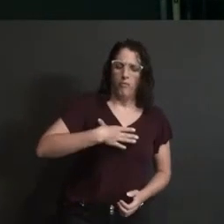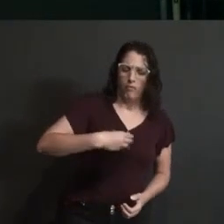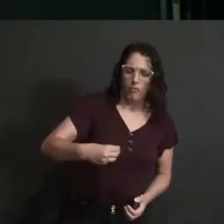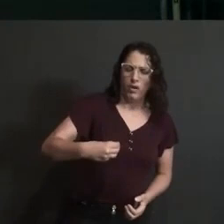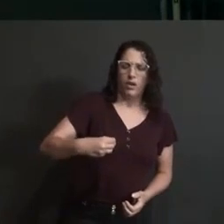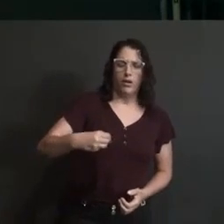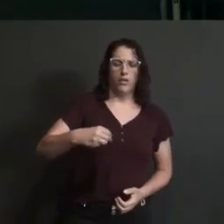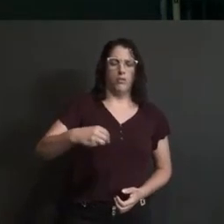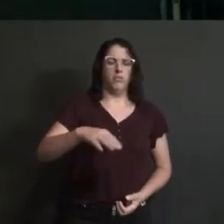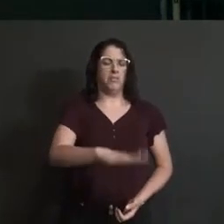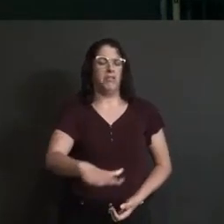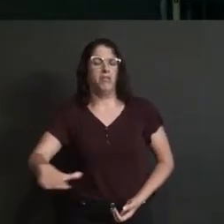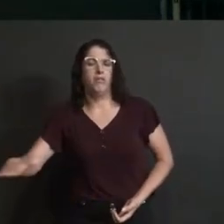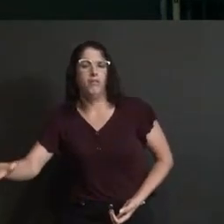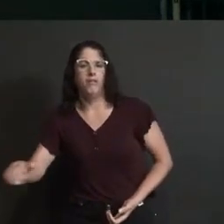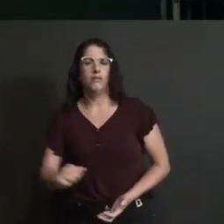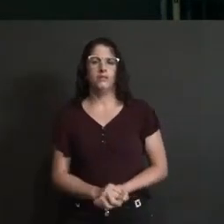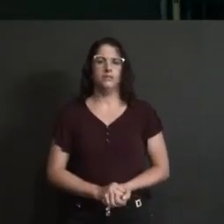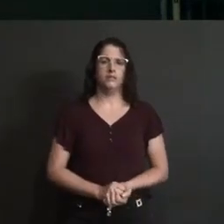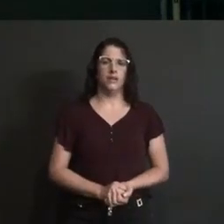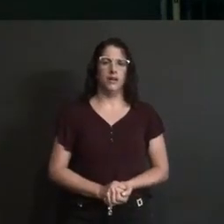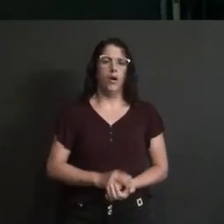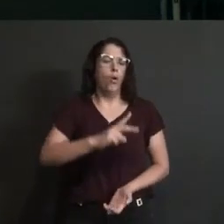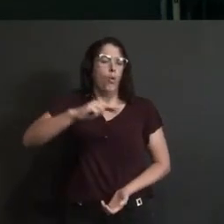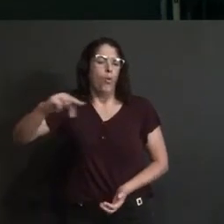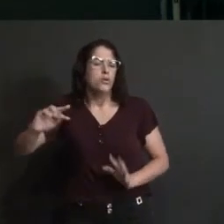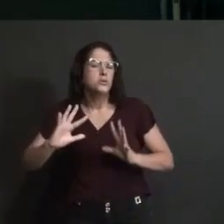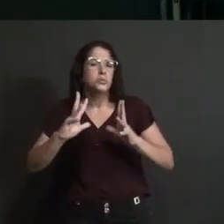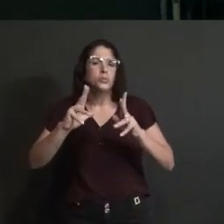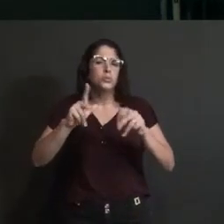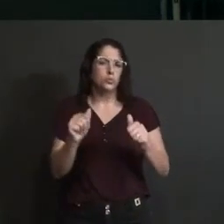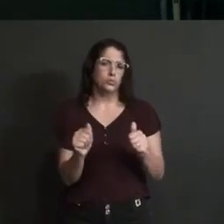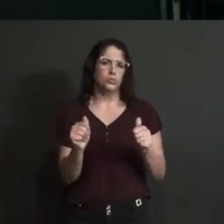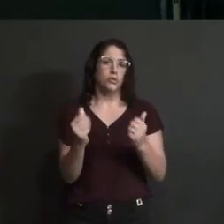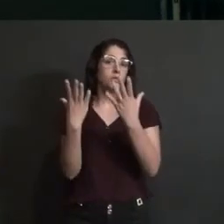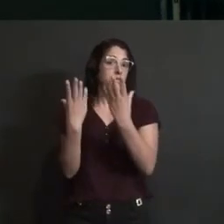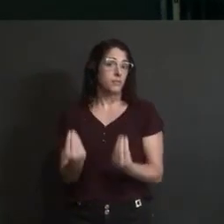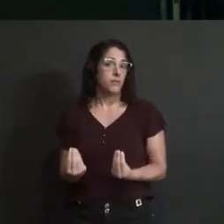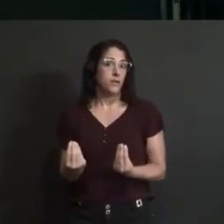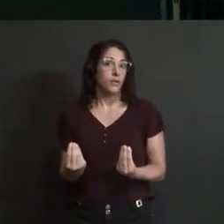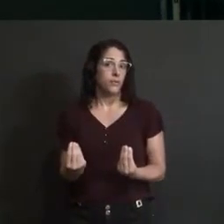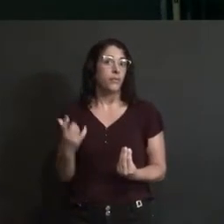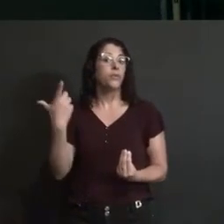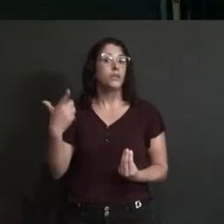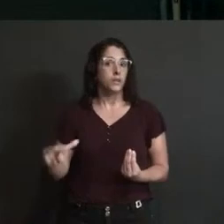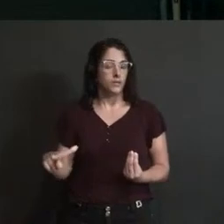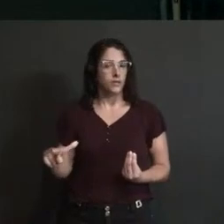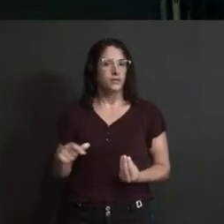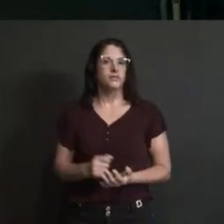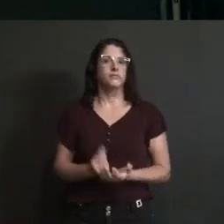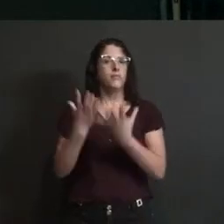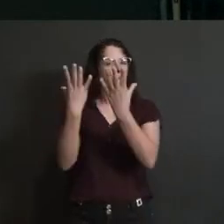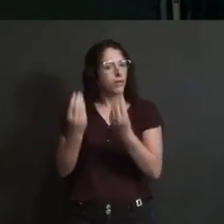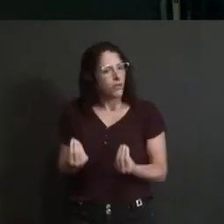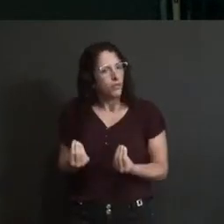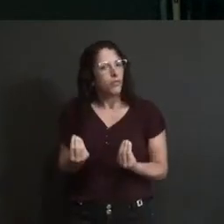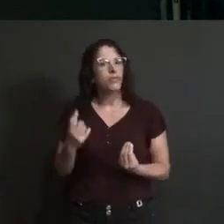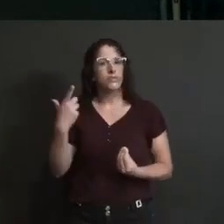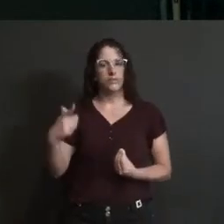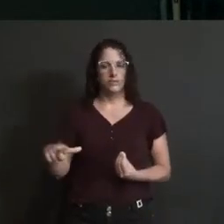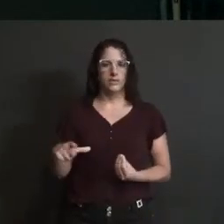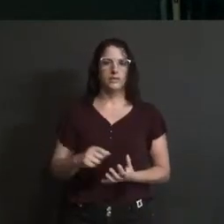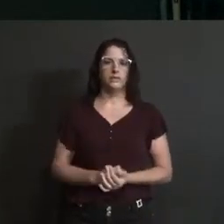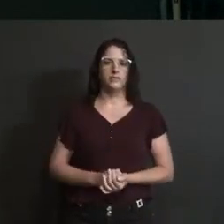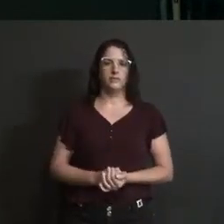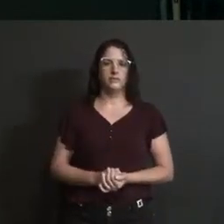foi, nada que os amalequitas lhe haviam tomado, tudo Davi tornou a